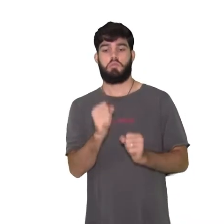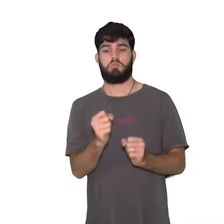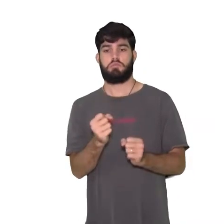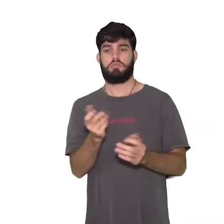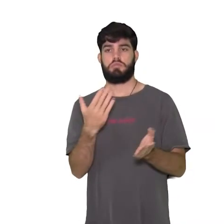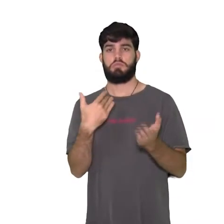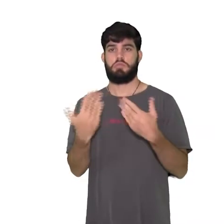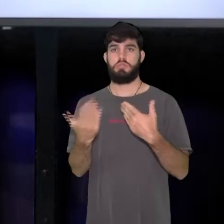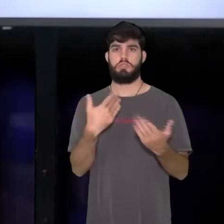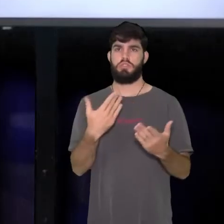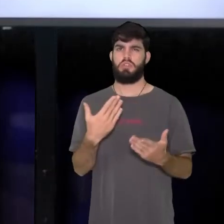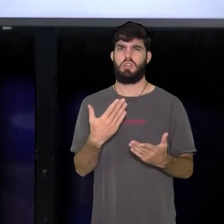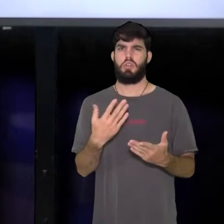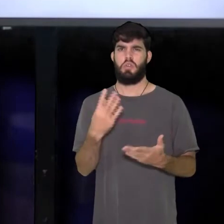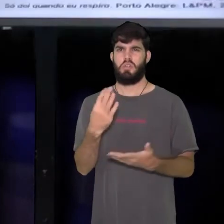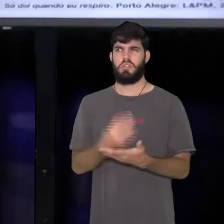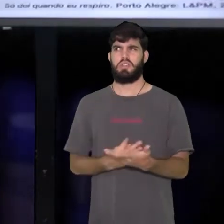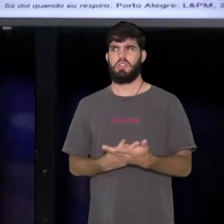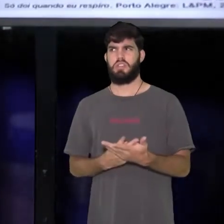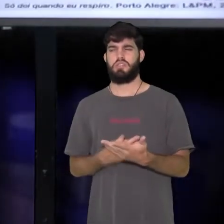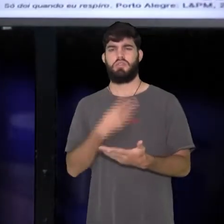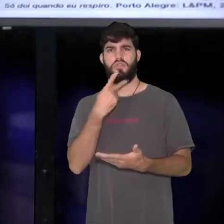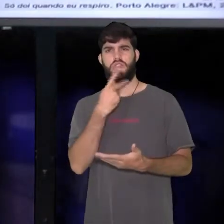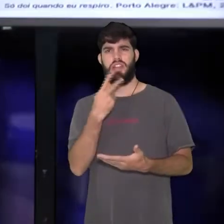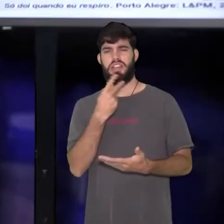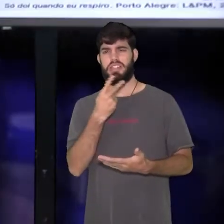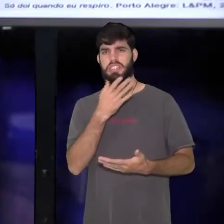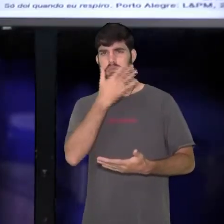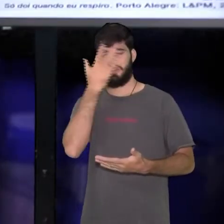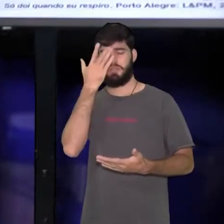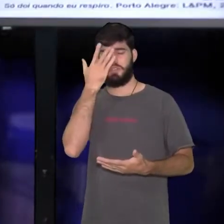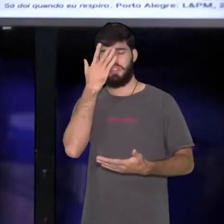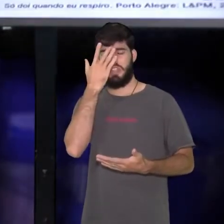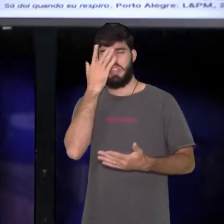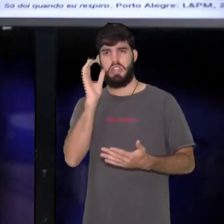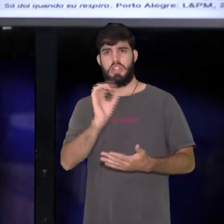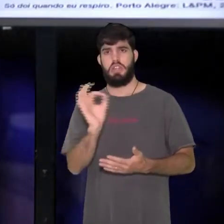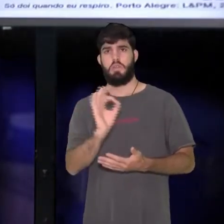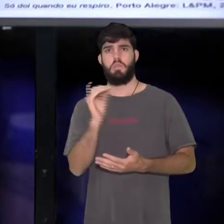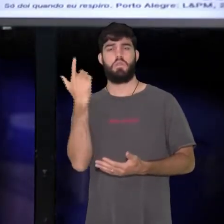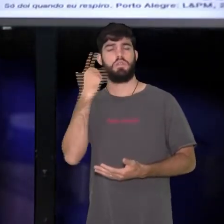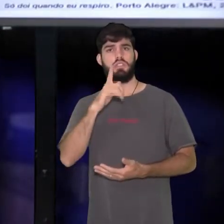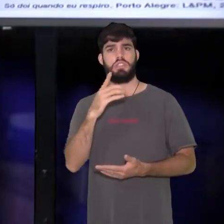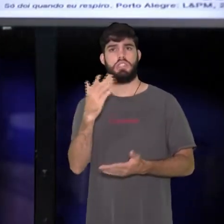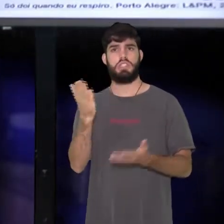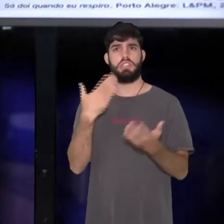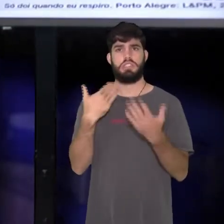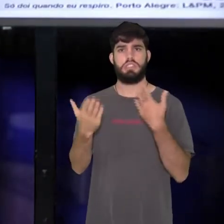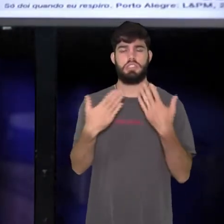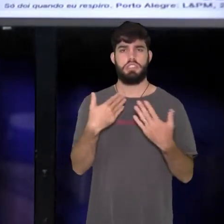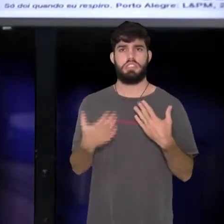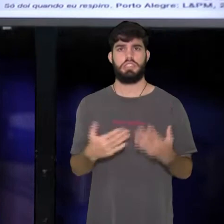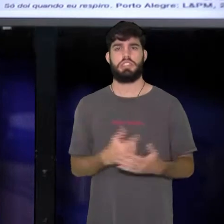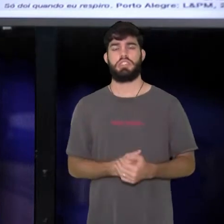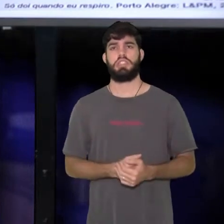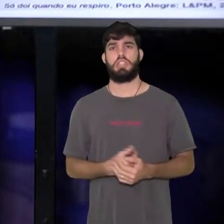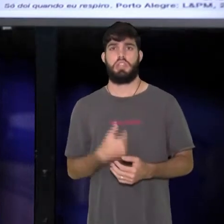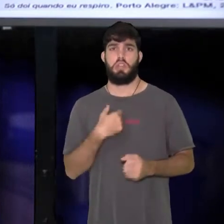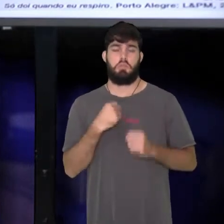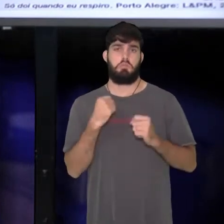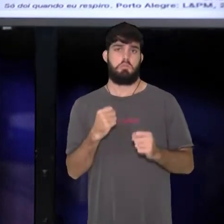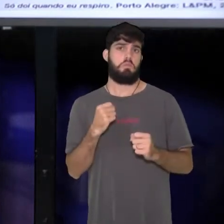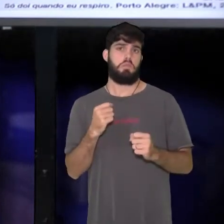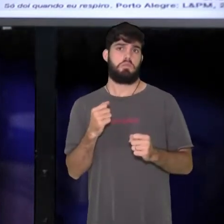diálogo. O texto não fala que as pessoas não conseguem, não sabem como se comunicar. Eu posso acabar de